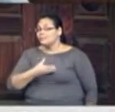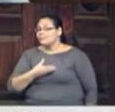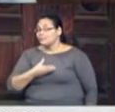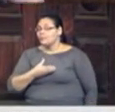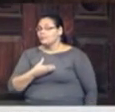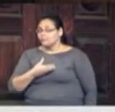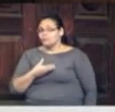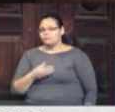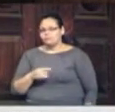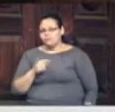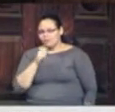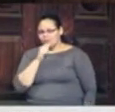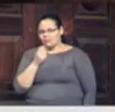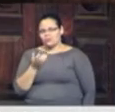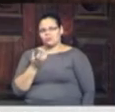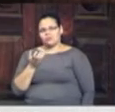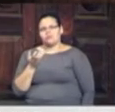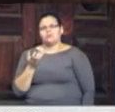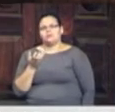Sem querer